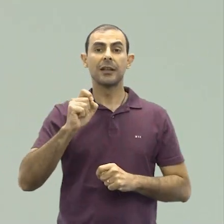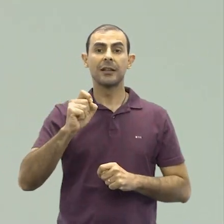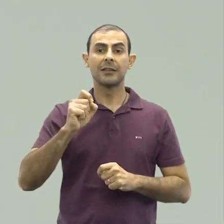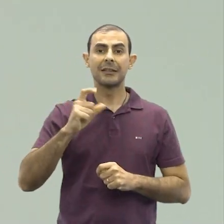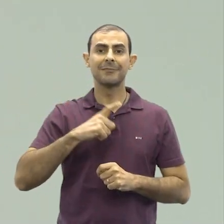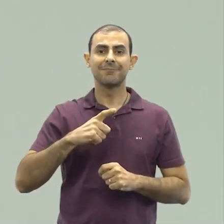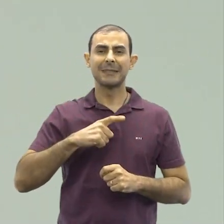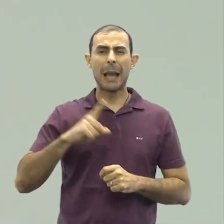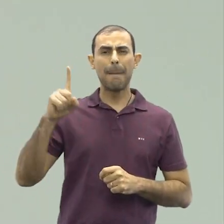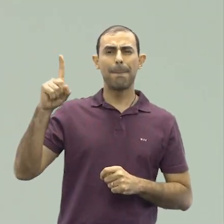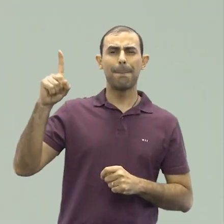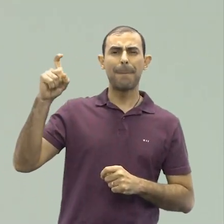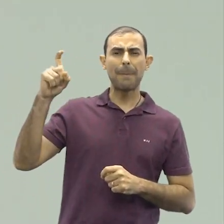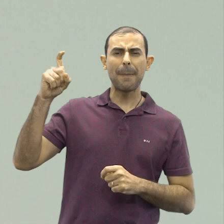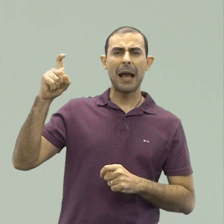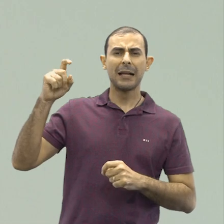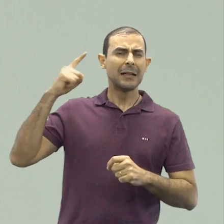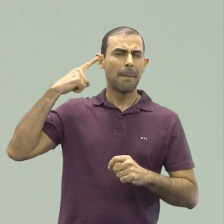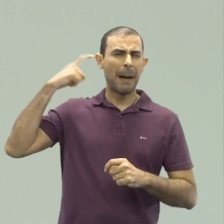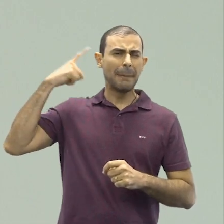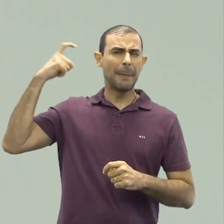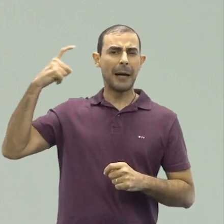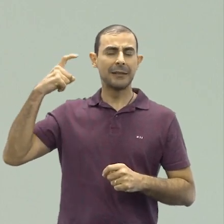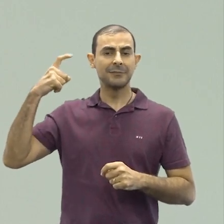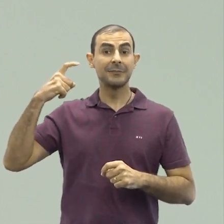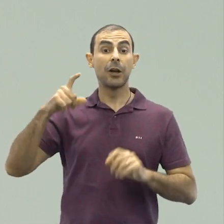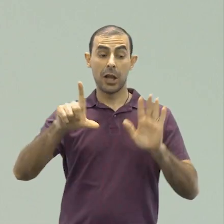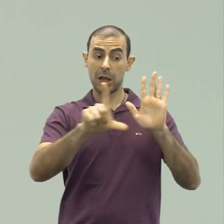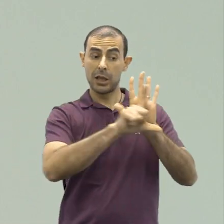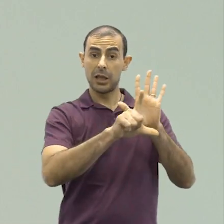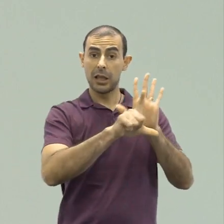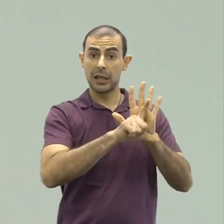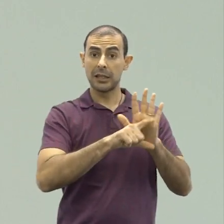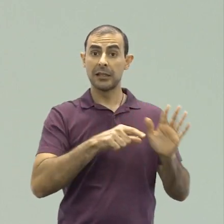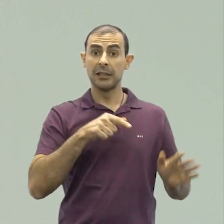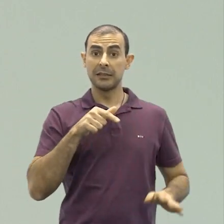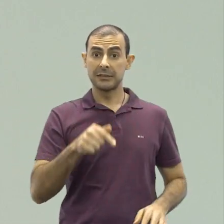muito grande com a queima de fogos. Existe a lei é